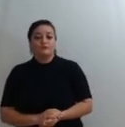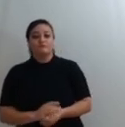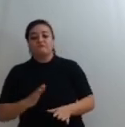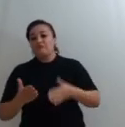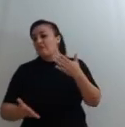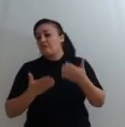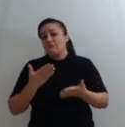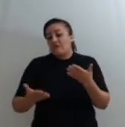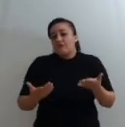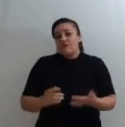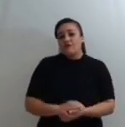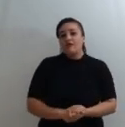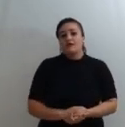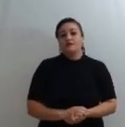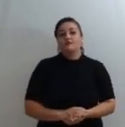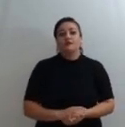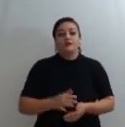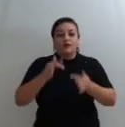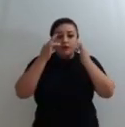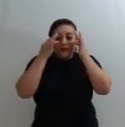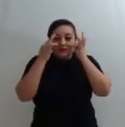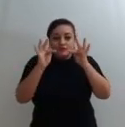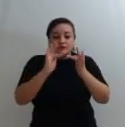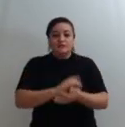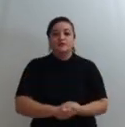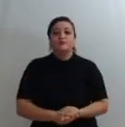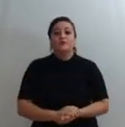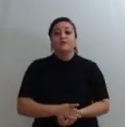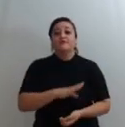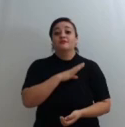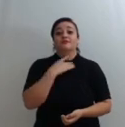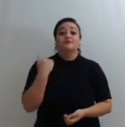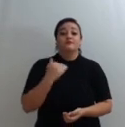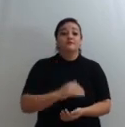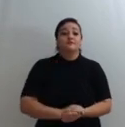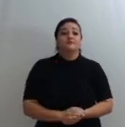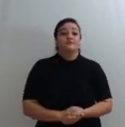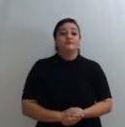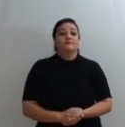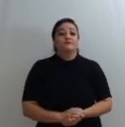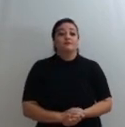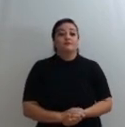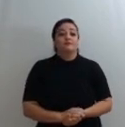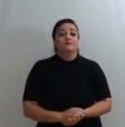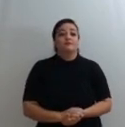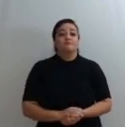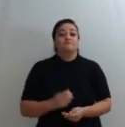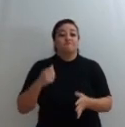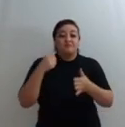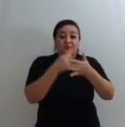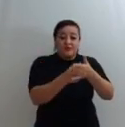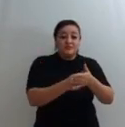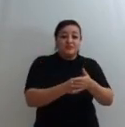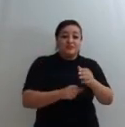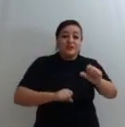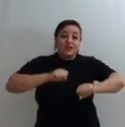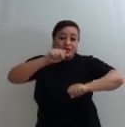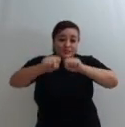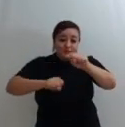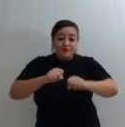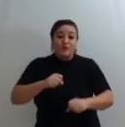Inclusive, duas das testemunhas, uma delas acabou falecendo, inclusive num acidente, parece que um acidente de motocicleta, e outra está